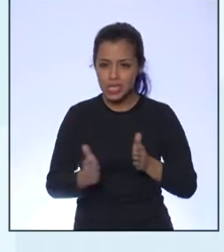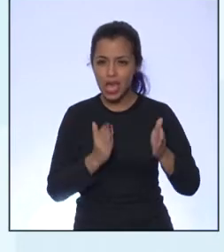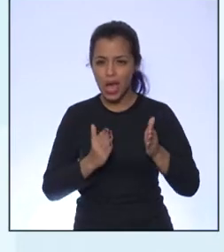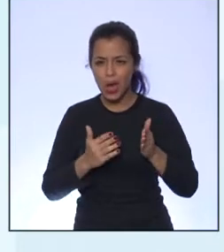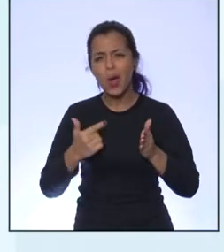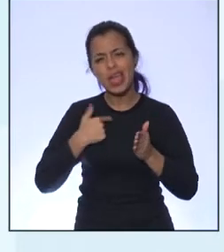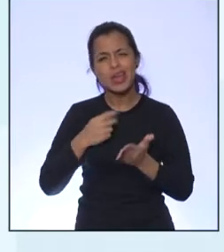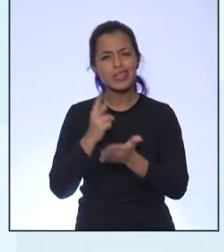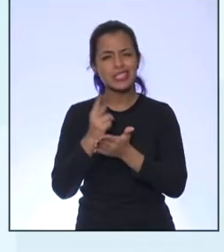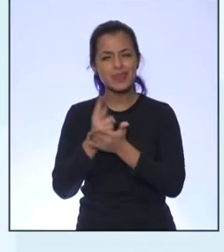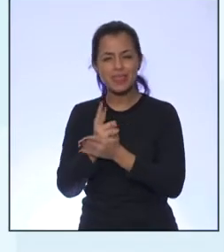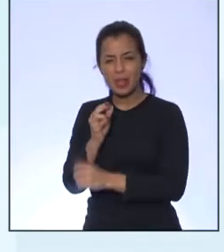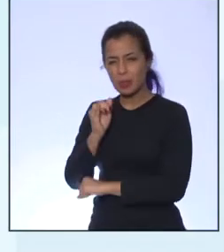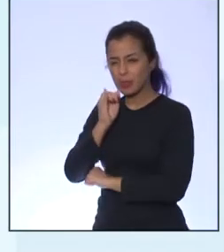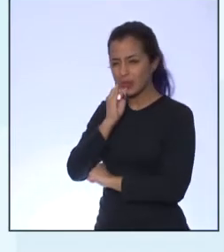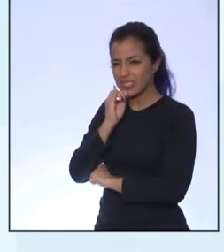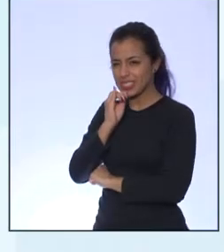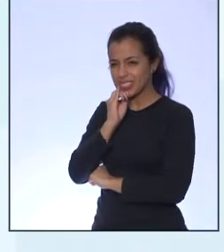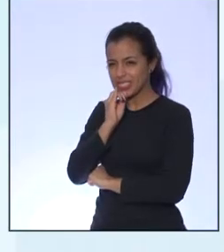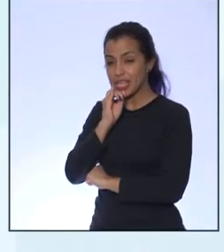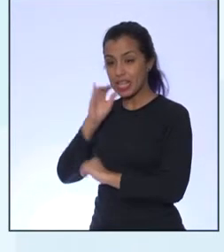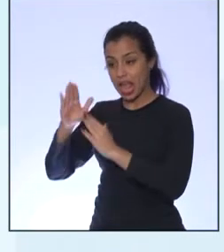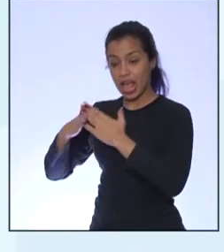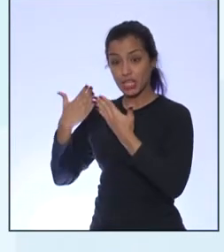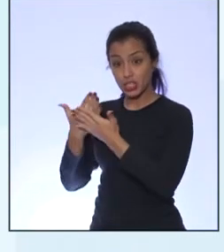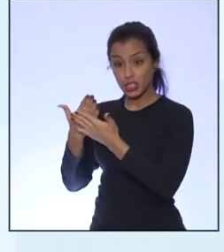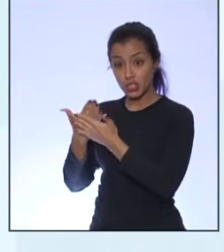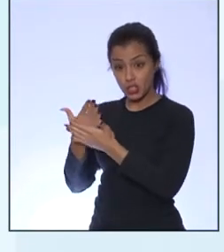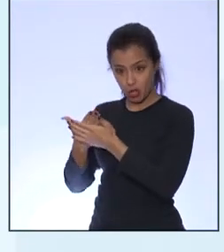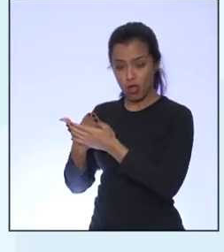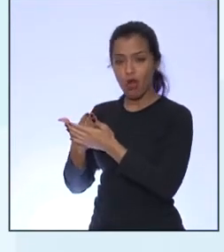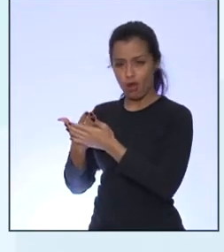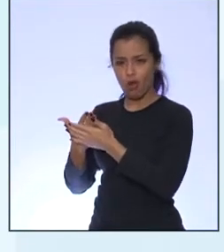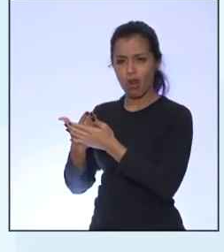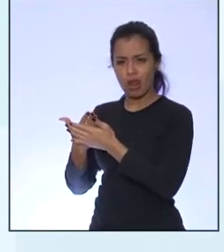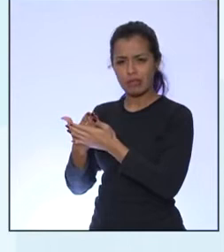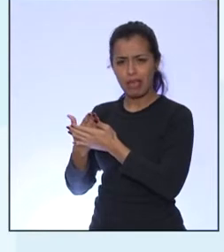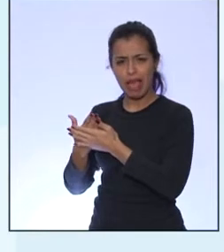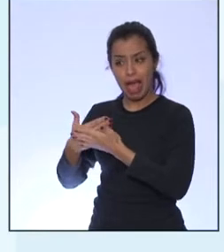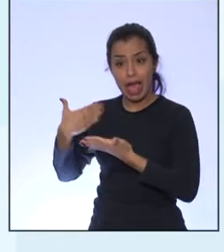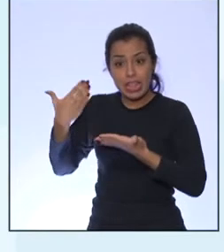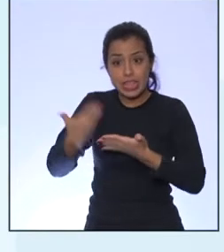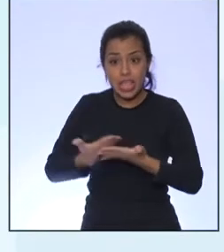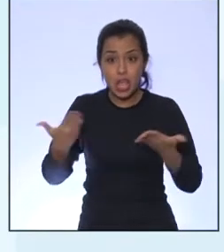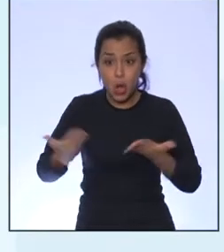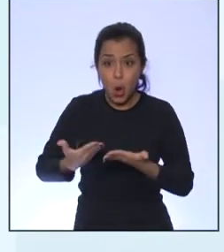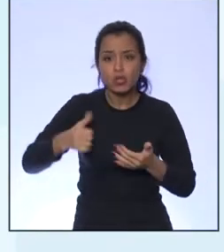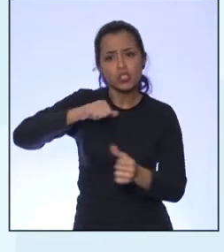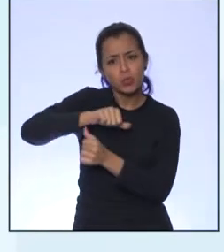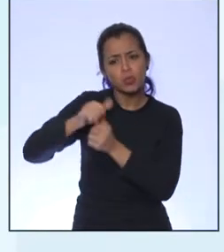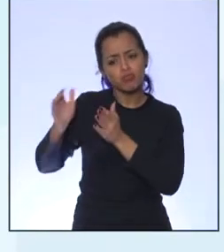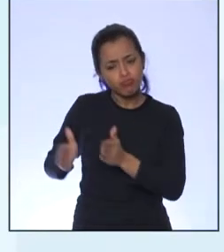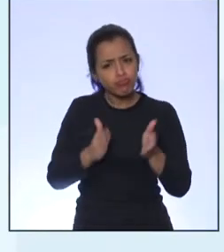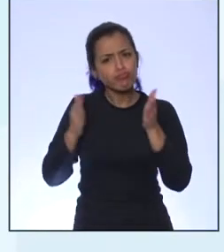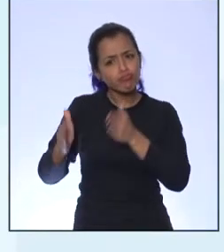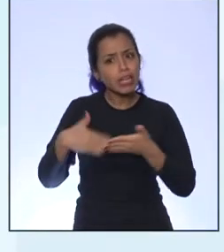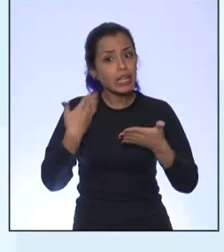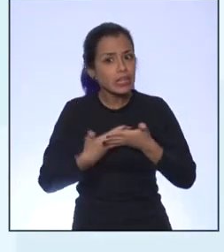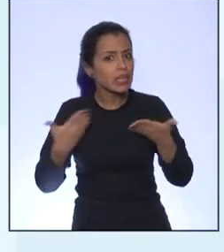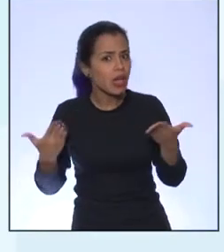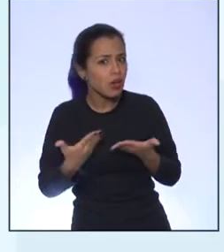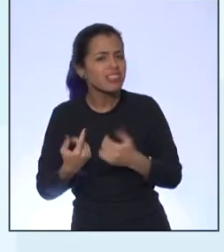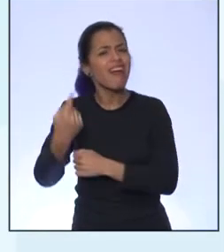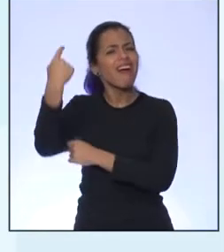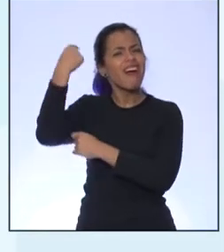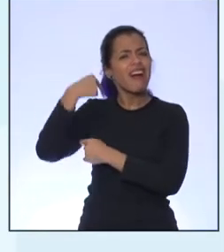essa analogia que a escola, de alguma maneira, continuou a reproduzir esse processo em série. Eu sempre me incomodava